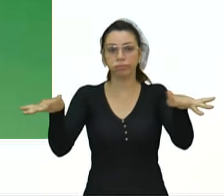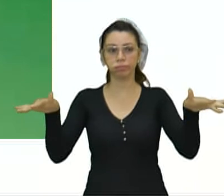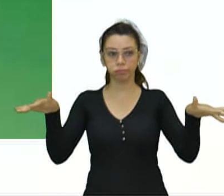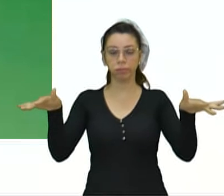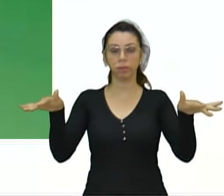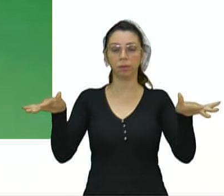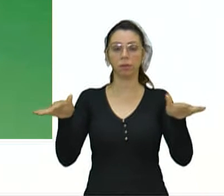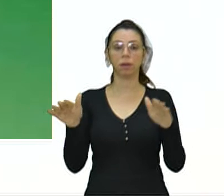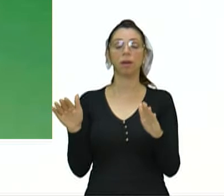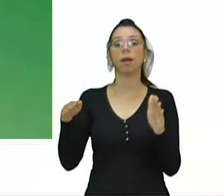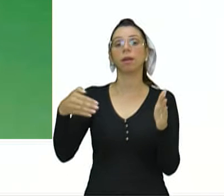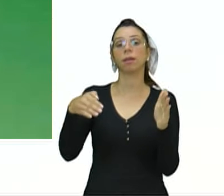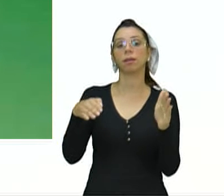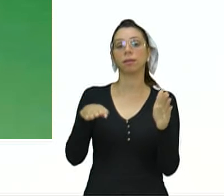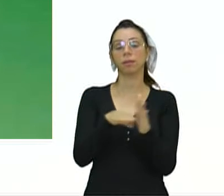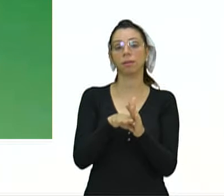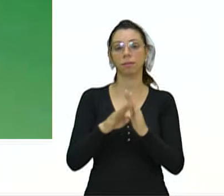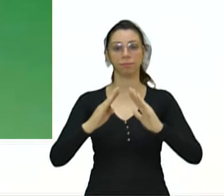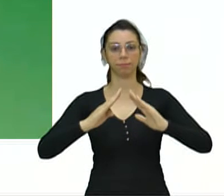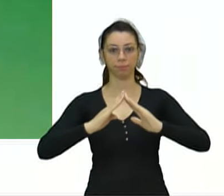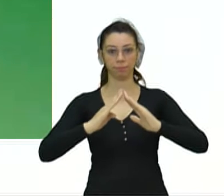centrais até as residências.